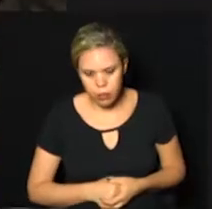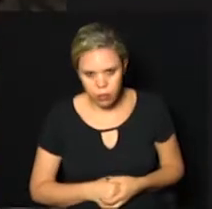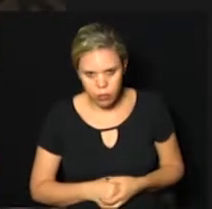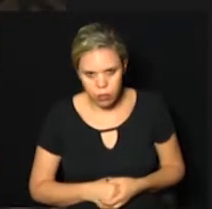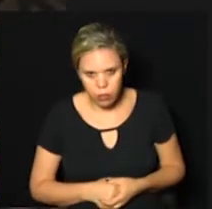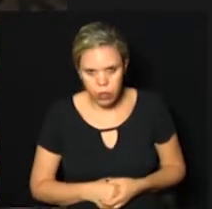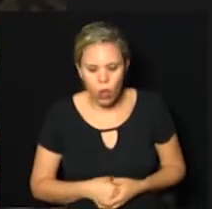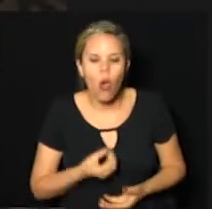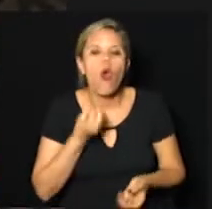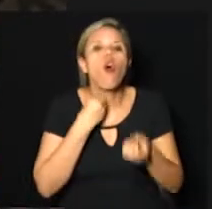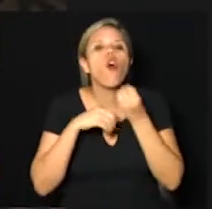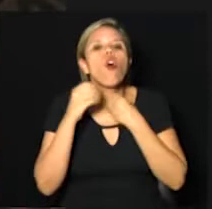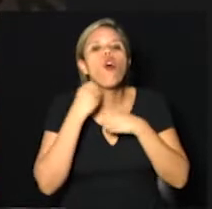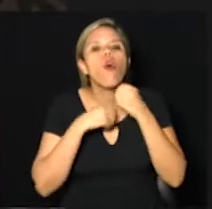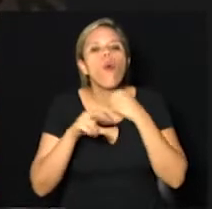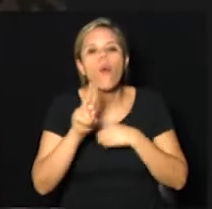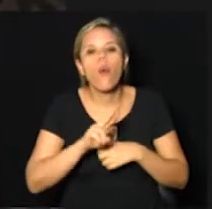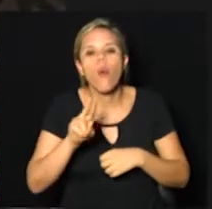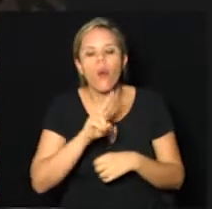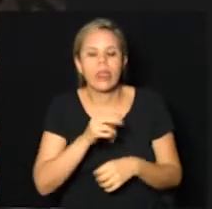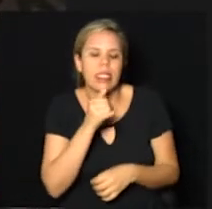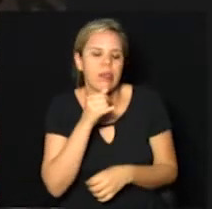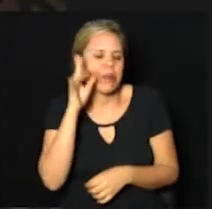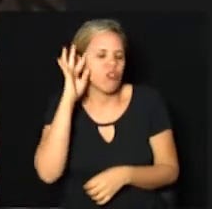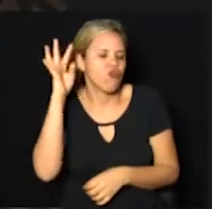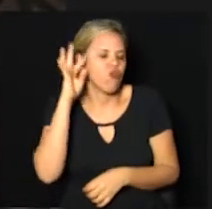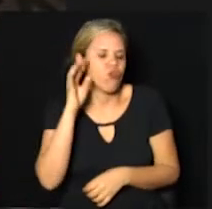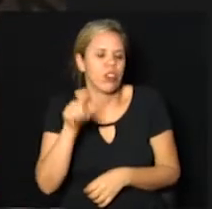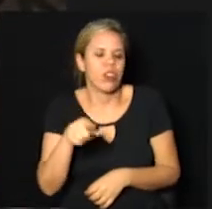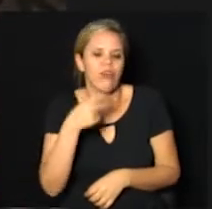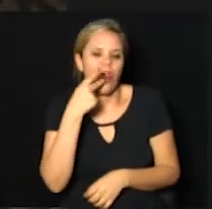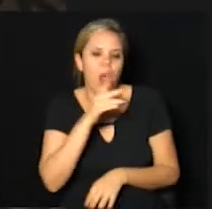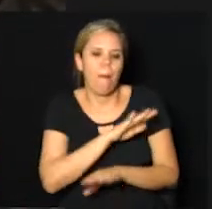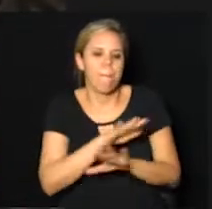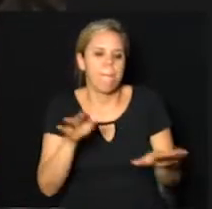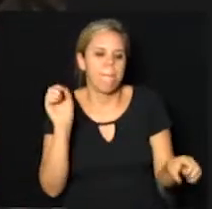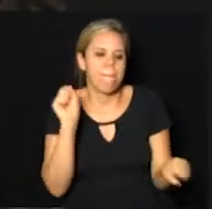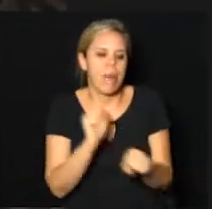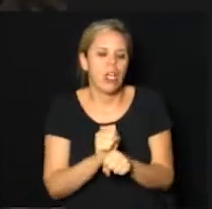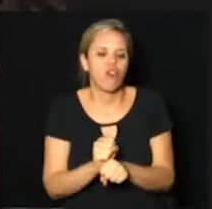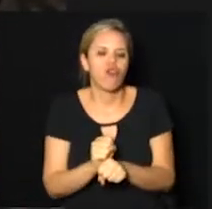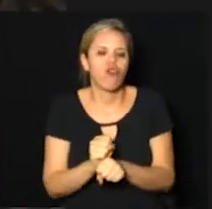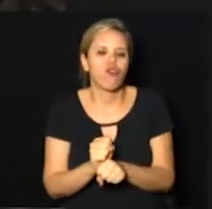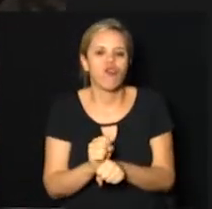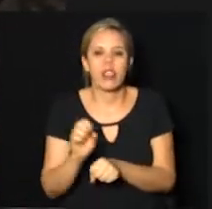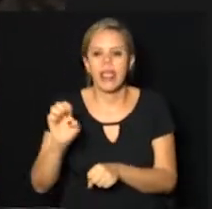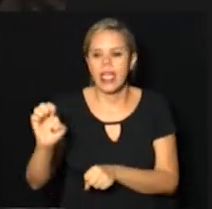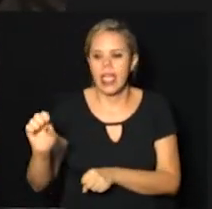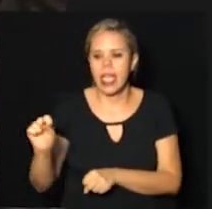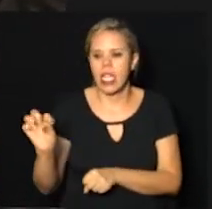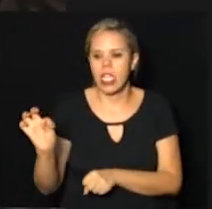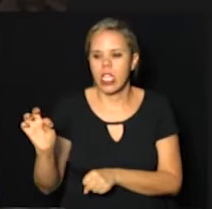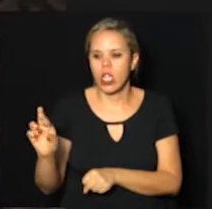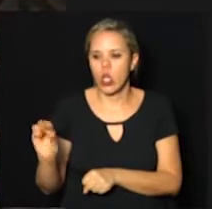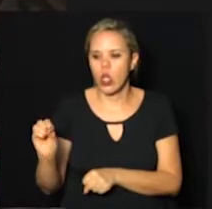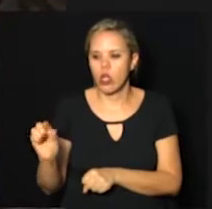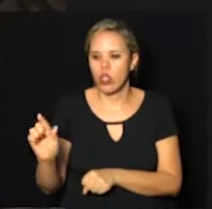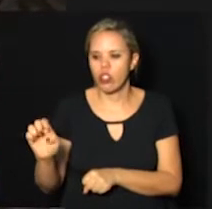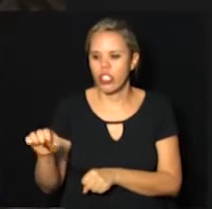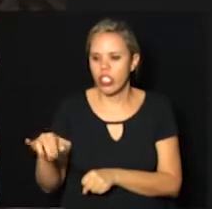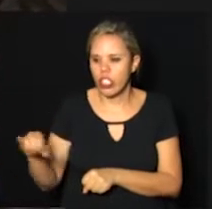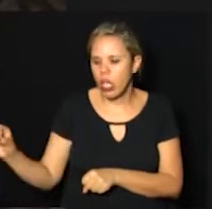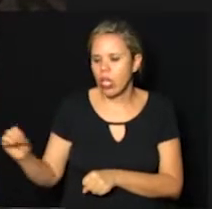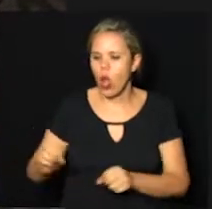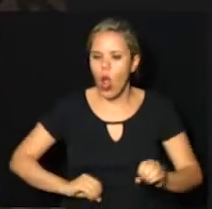O hormônio, a gente usa, imagina, lembra que eu disse que a gente parou de produzir estrogênio, né? Naturalmente, então a gente parou de menstruar, o